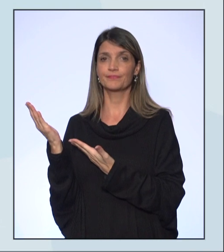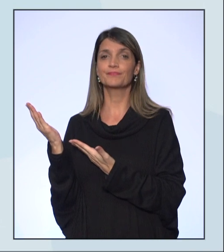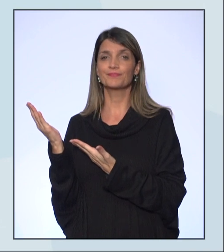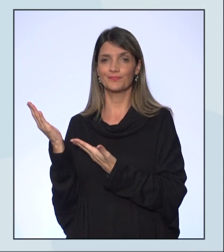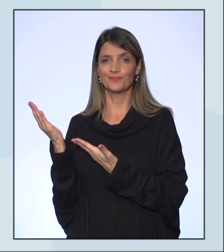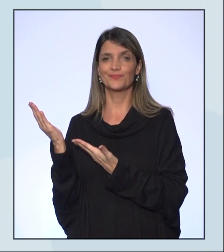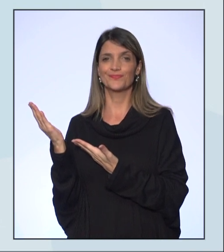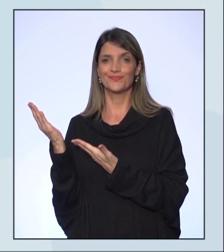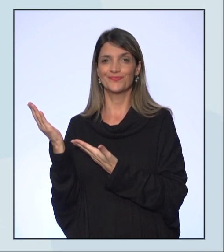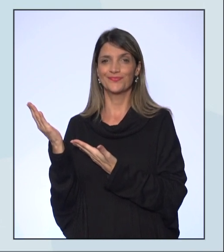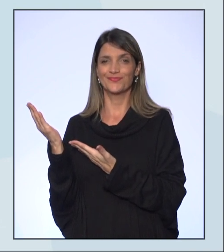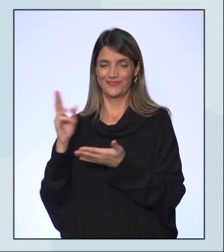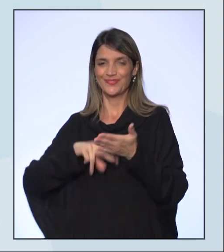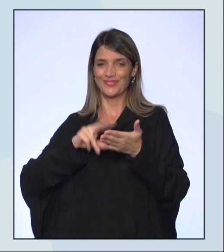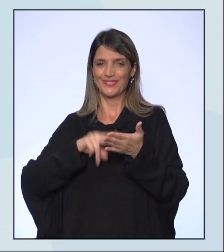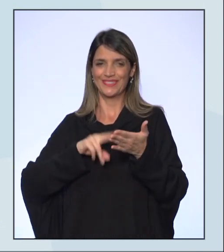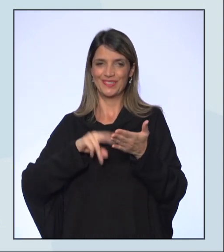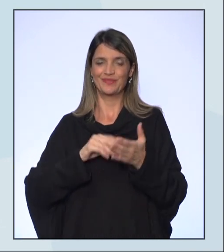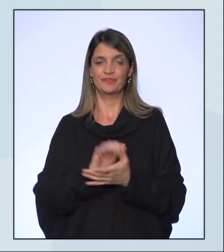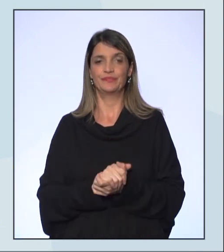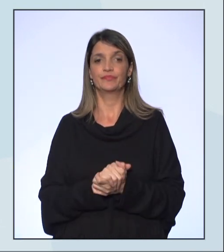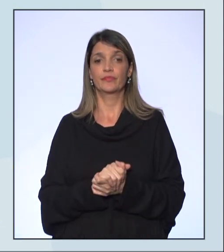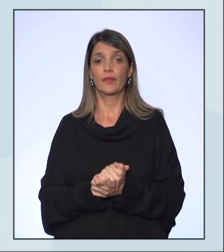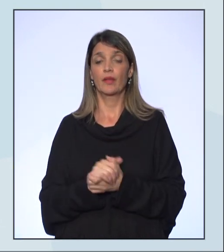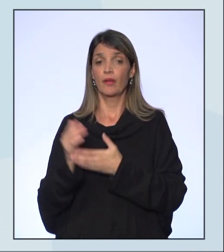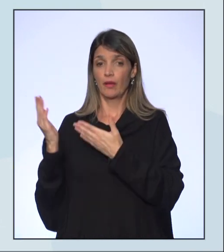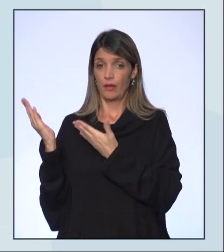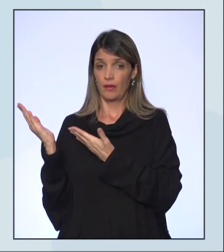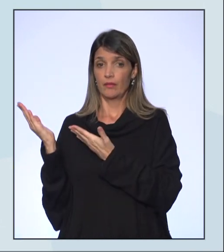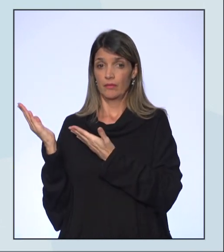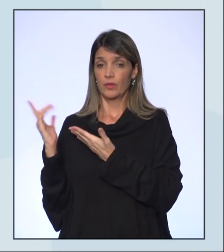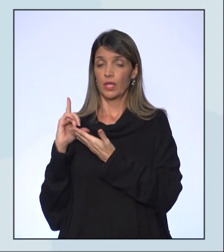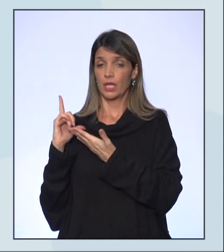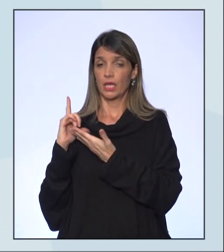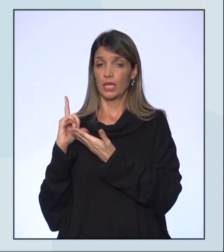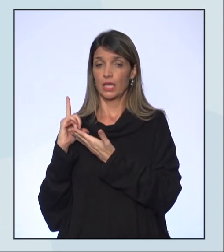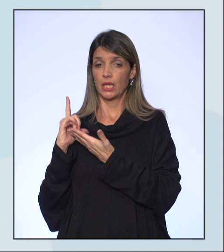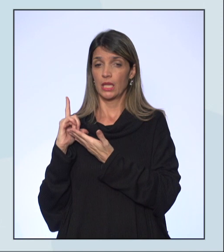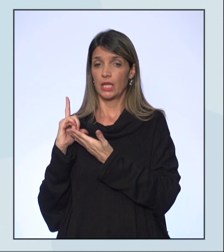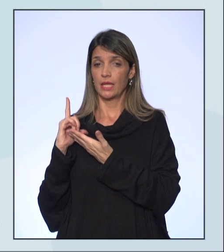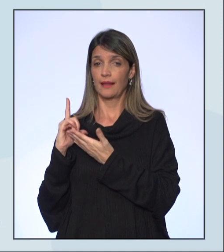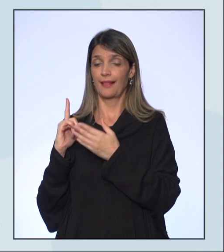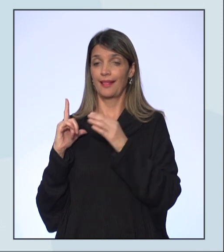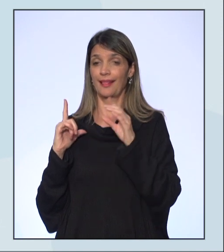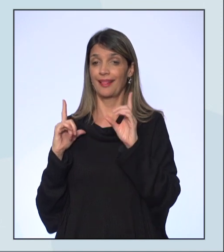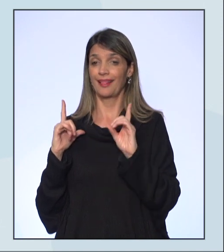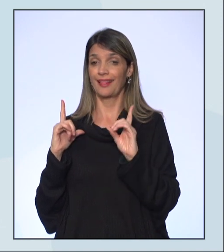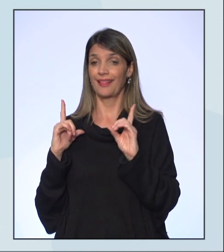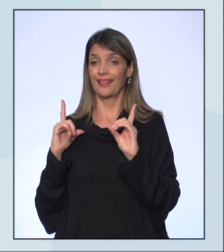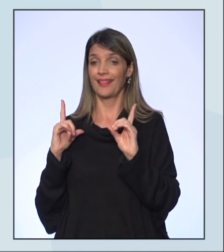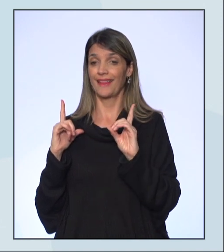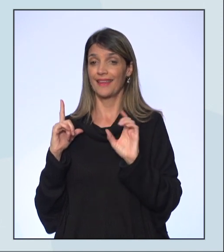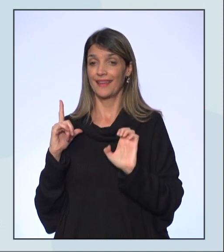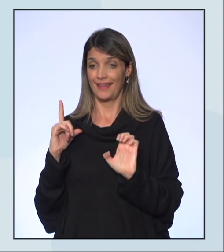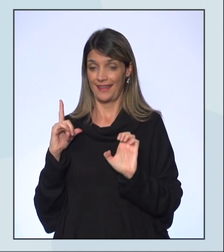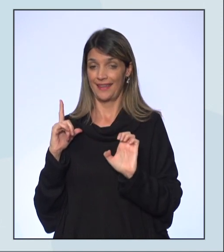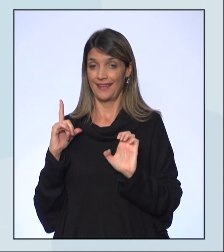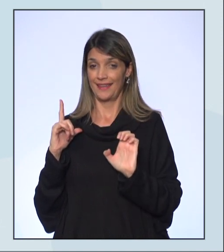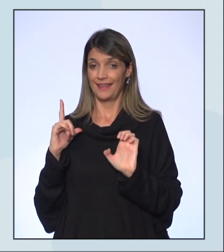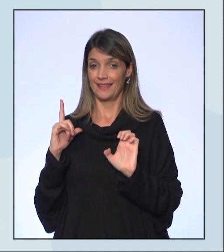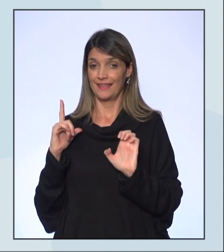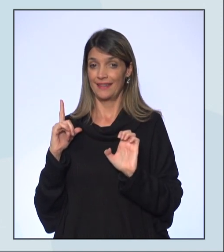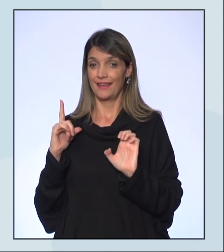Vamos lá, quer que eu leia ou você lê? Pode ler. Então vamos lá. Na figura a seguir, temos que o segmento DE, olha a notação de matemática, o segmento